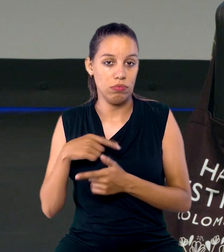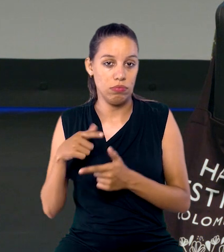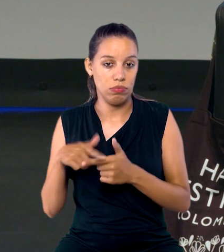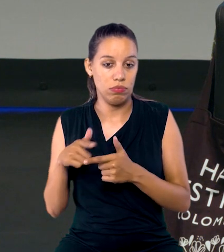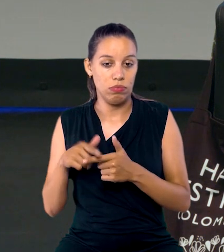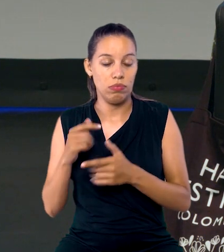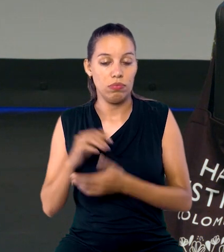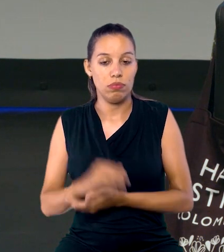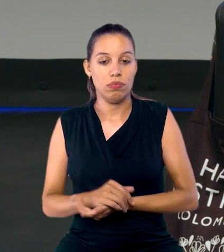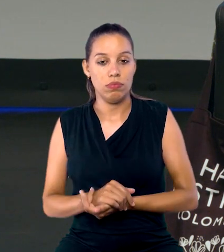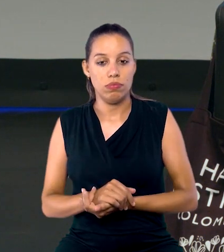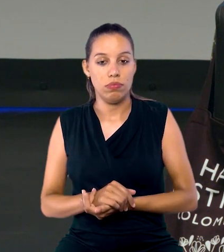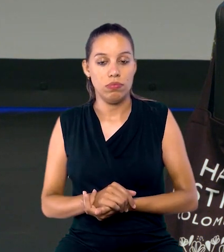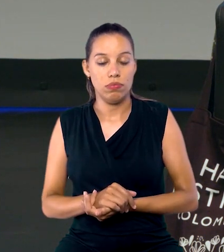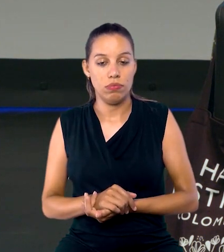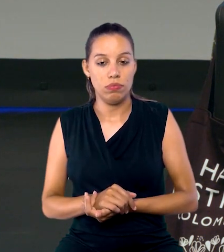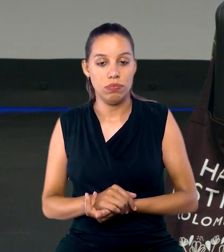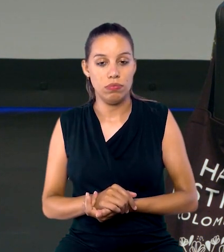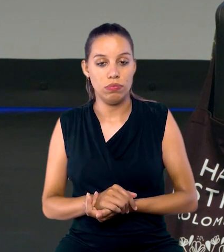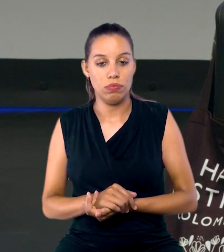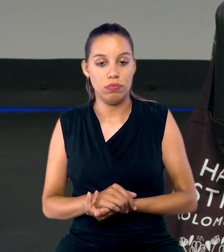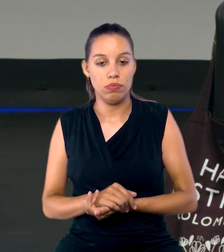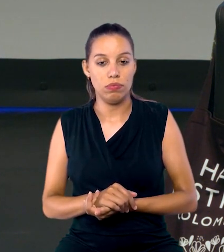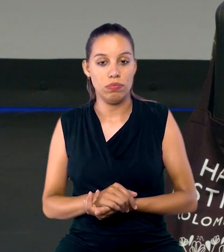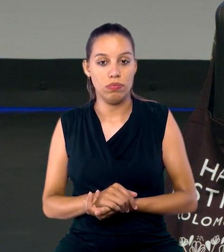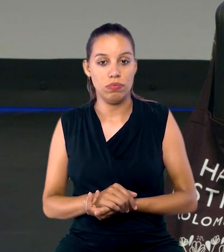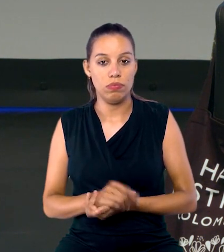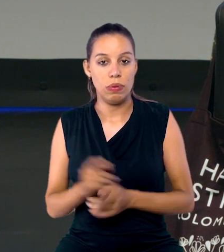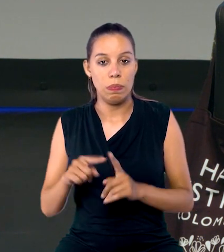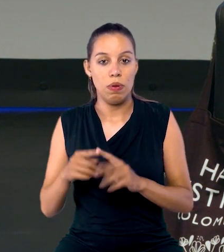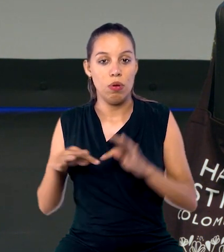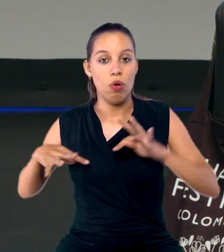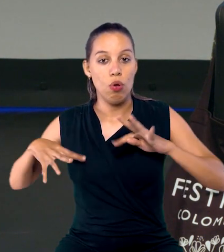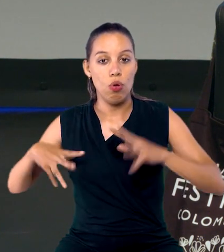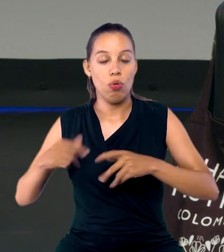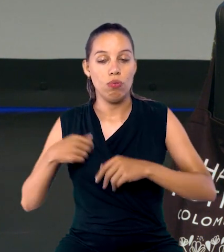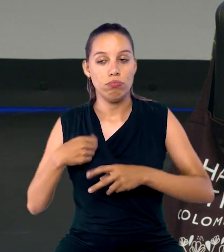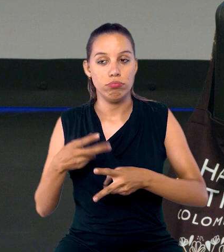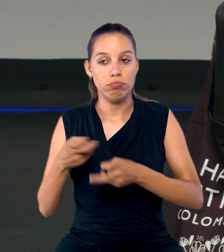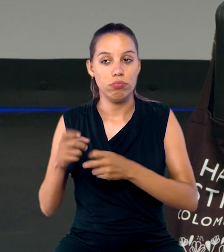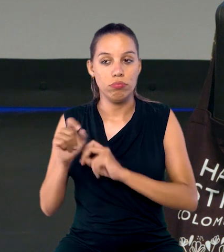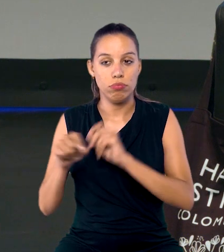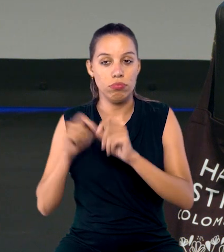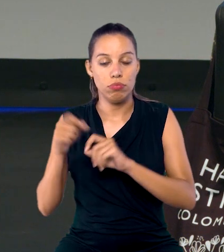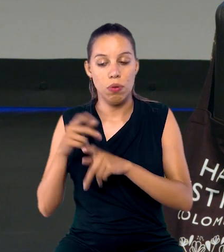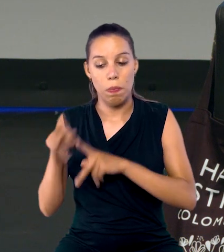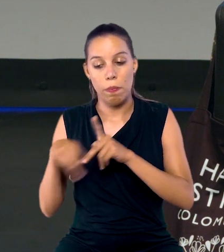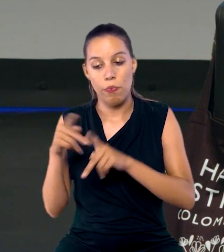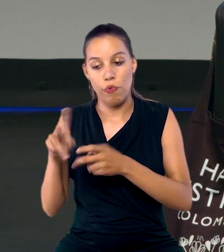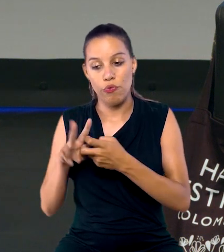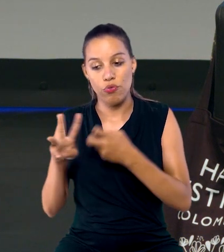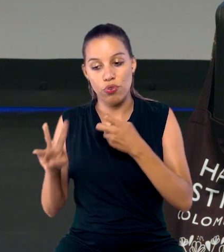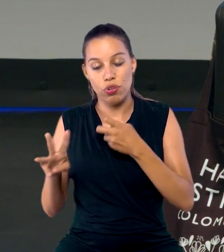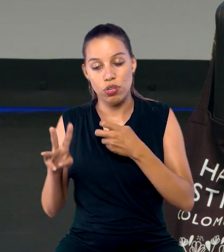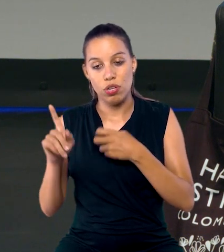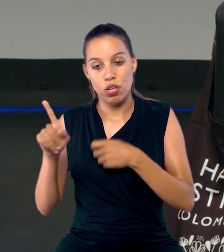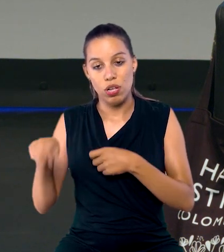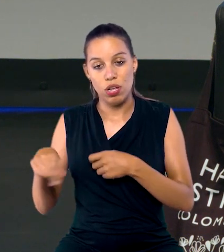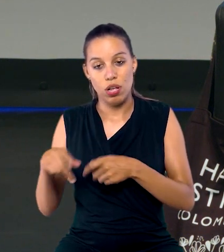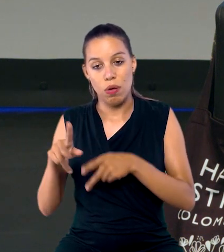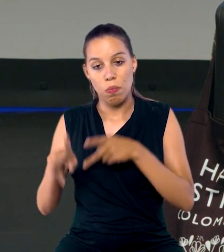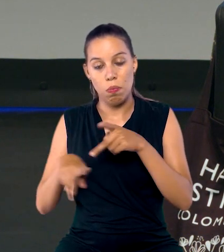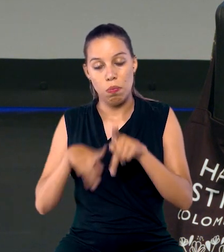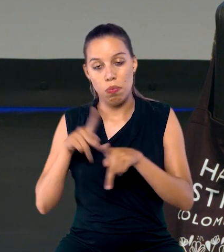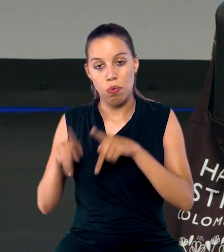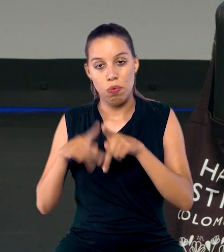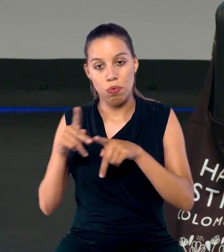uma ferida imensa, né, que a gente tem, só que todo mundo reconhece ali que povos indígenas são os